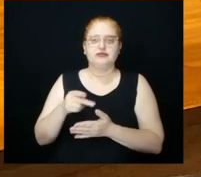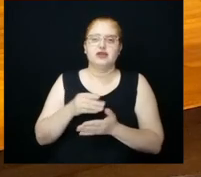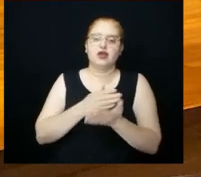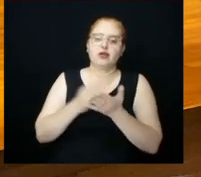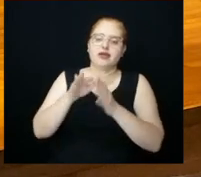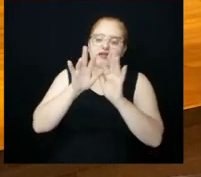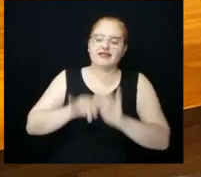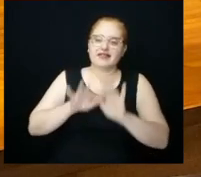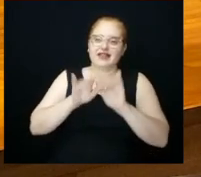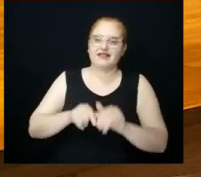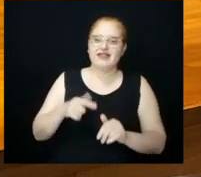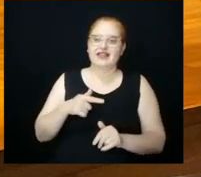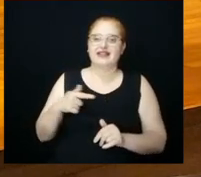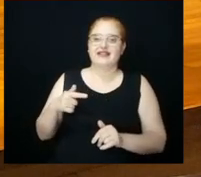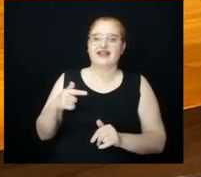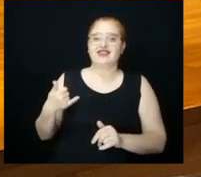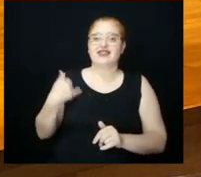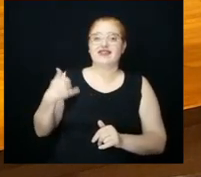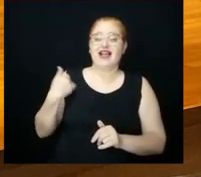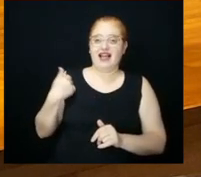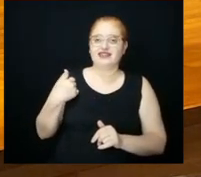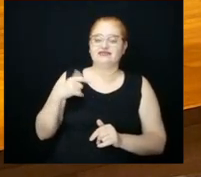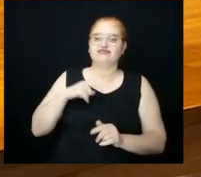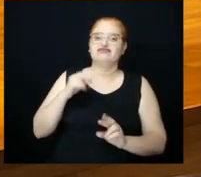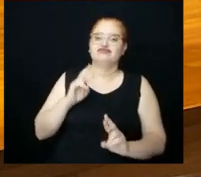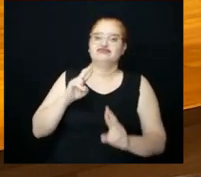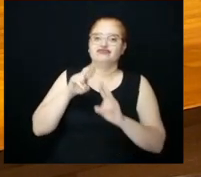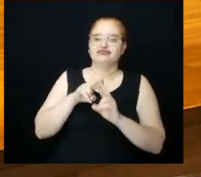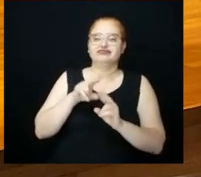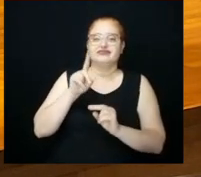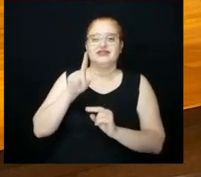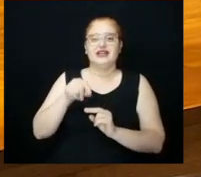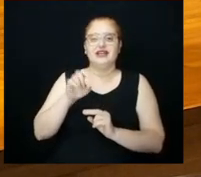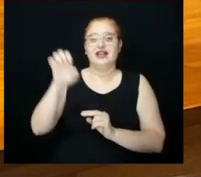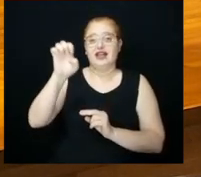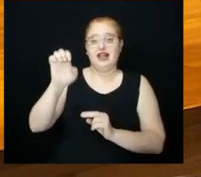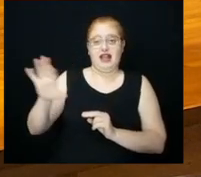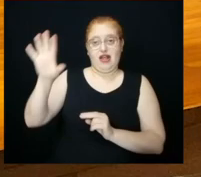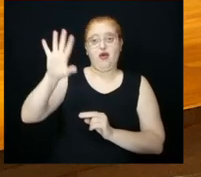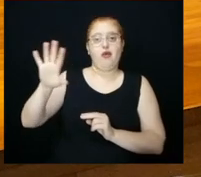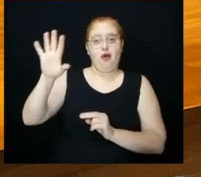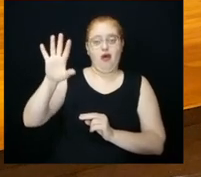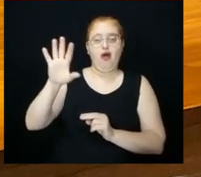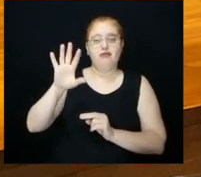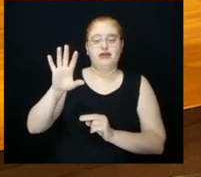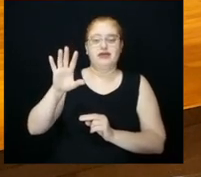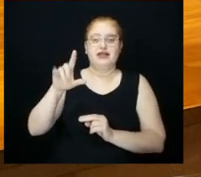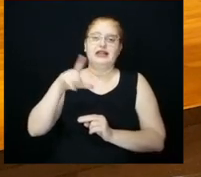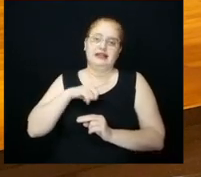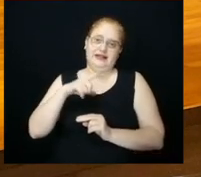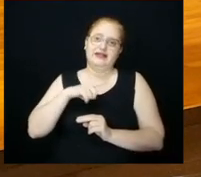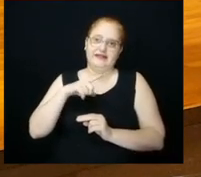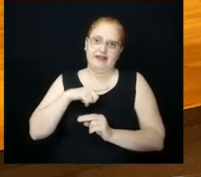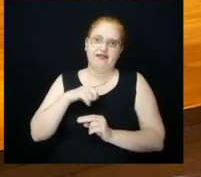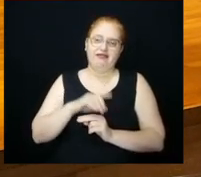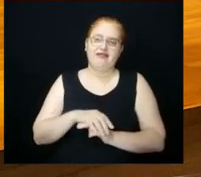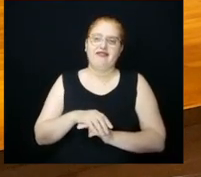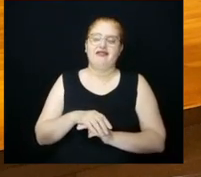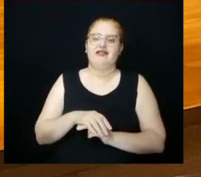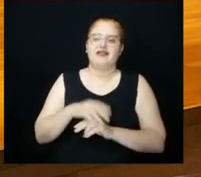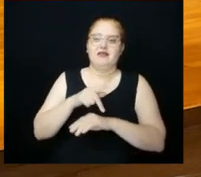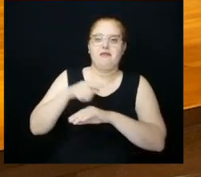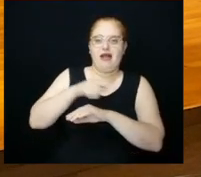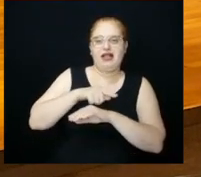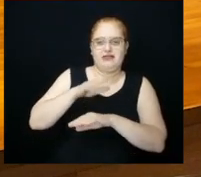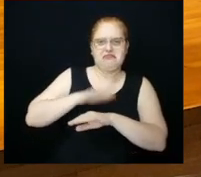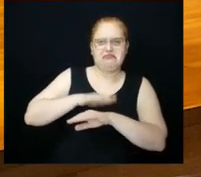escrever histórias aos 7 anos de idade. As referências dela são as referências europeias, que são as referências que chegam para eles naquele